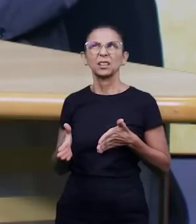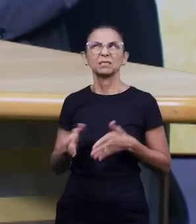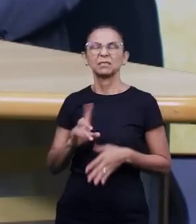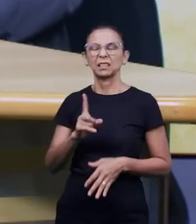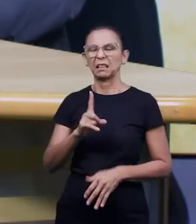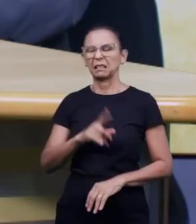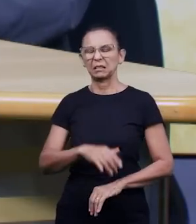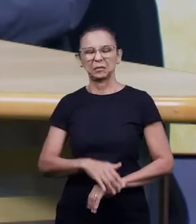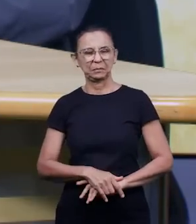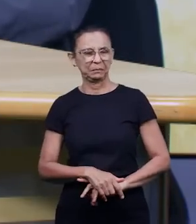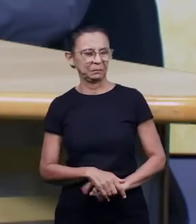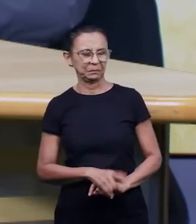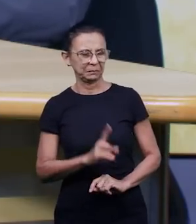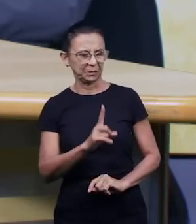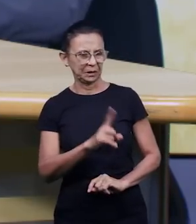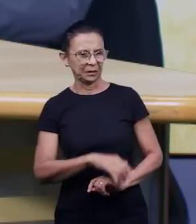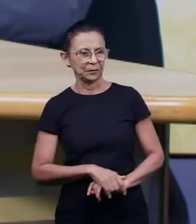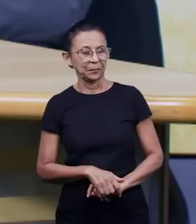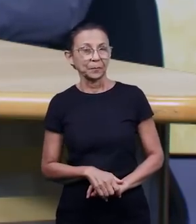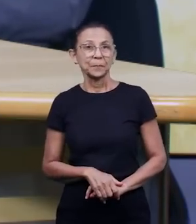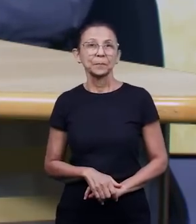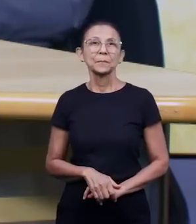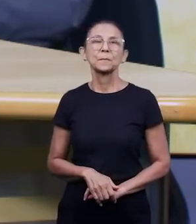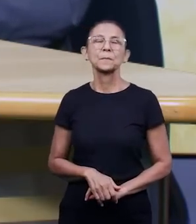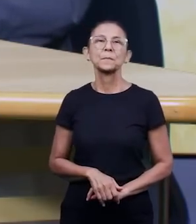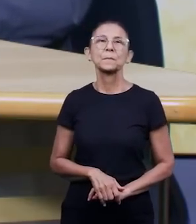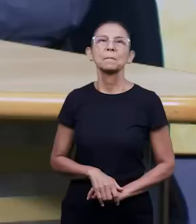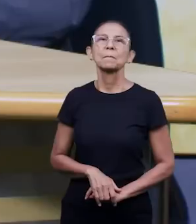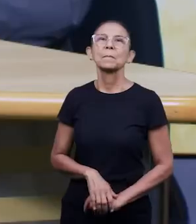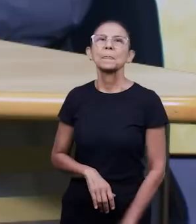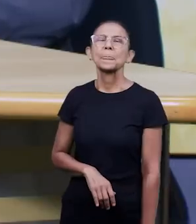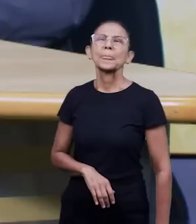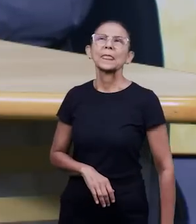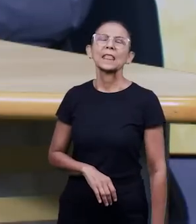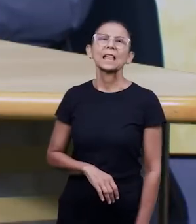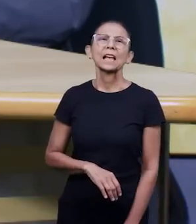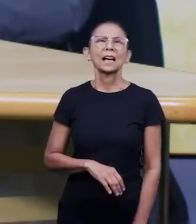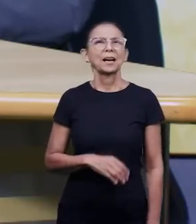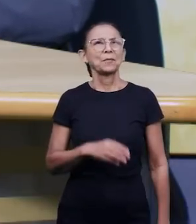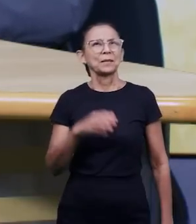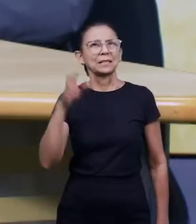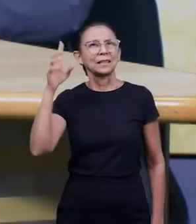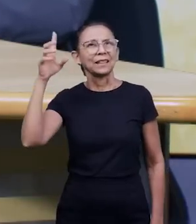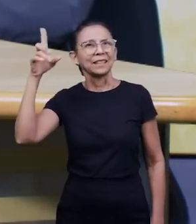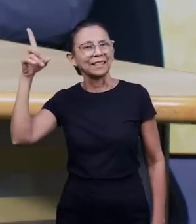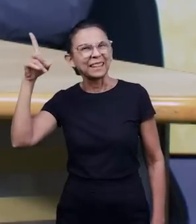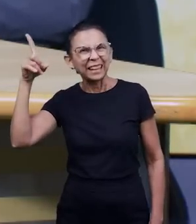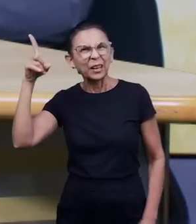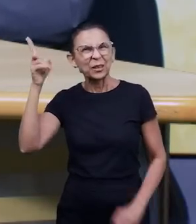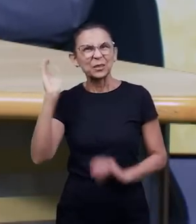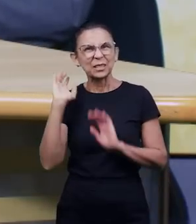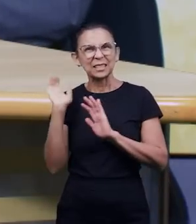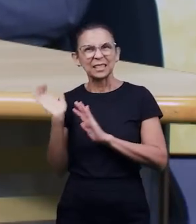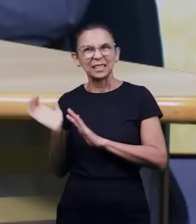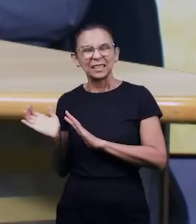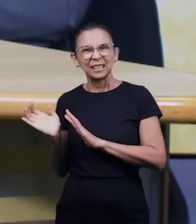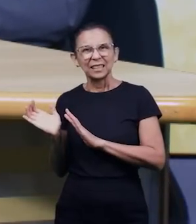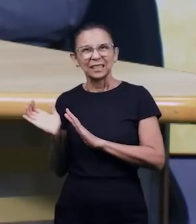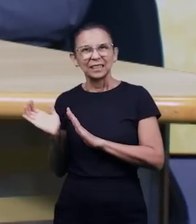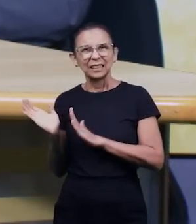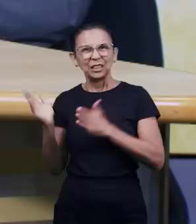Deus é fiel, né? Quando você começa a achar